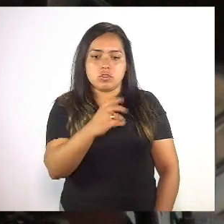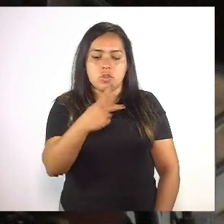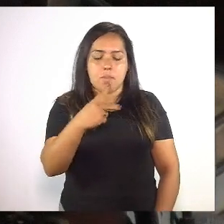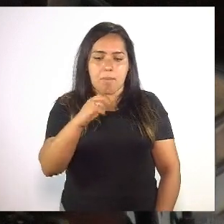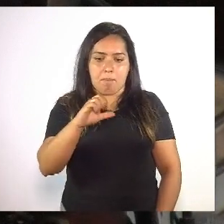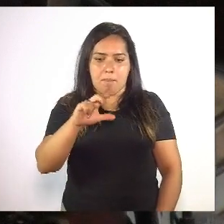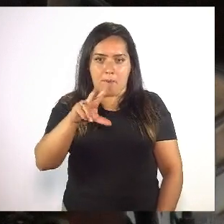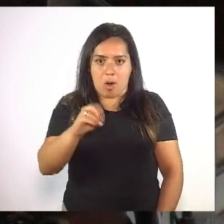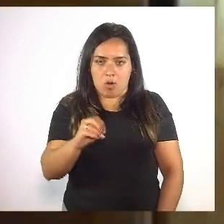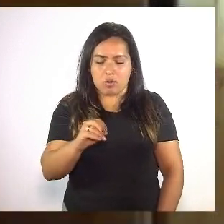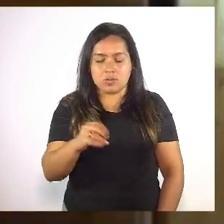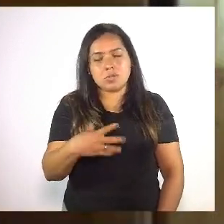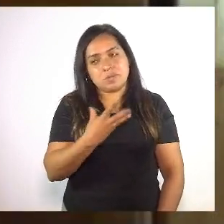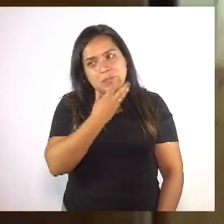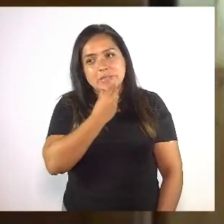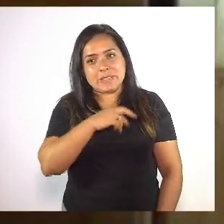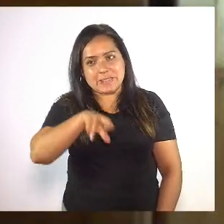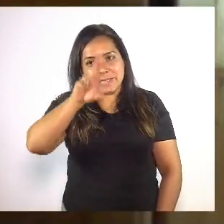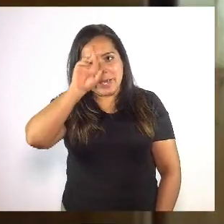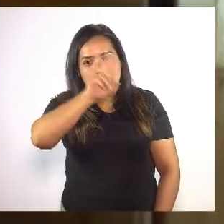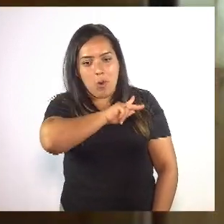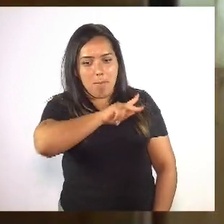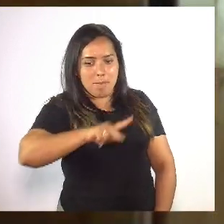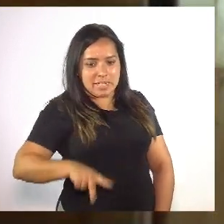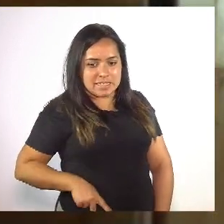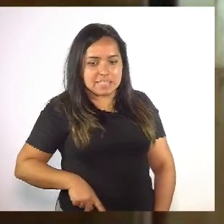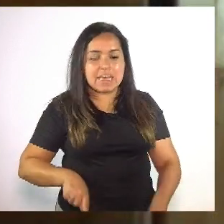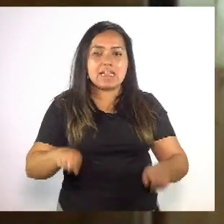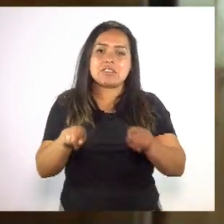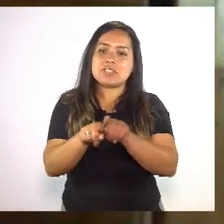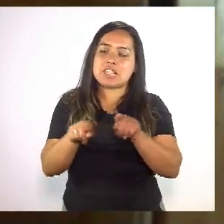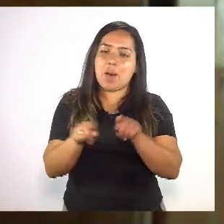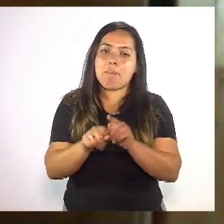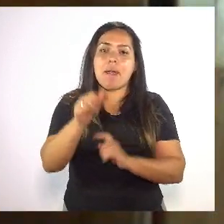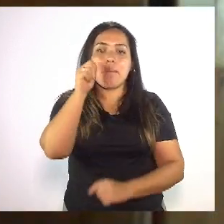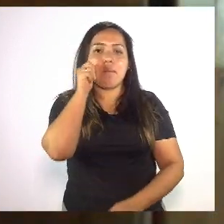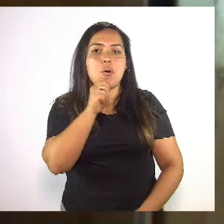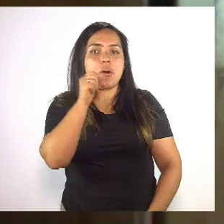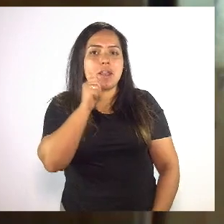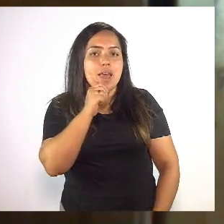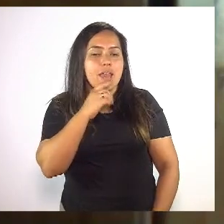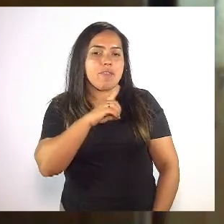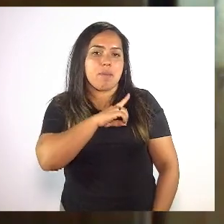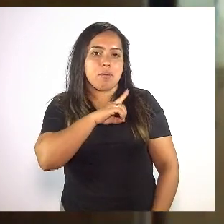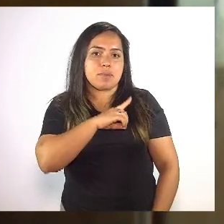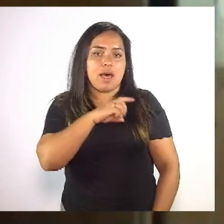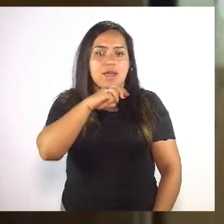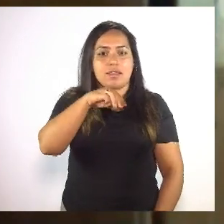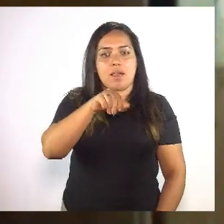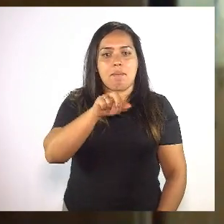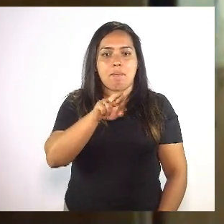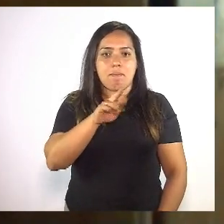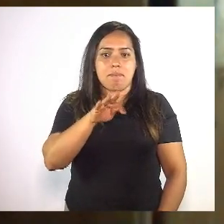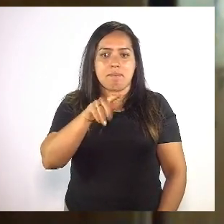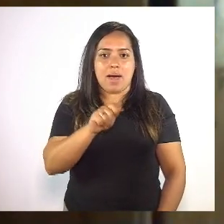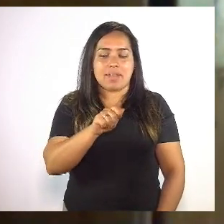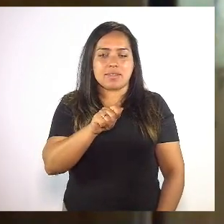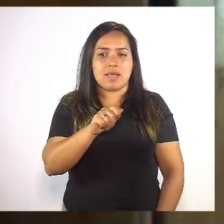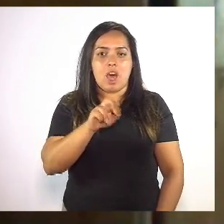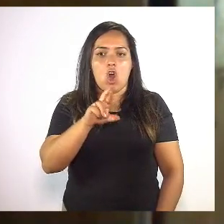Senhor presidente, senhora deputada Marta Rocha, senhores deputados presentes,